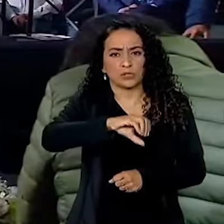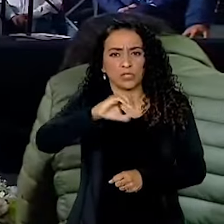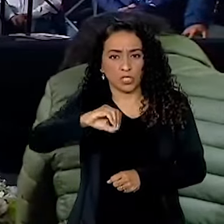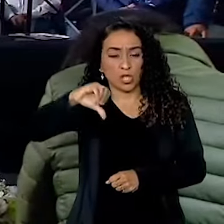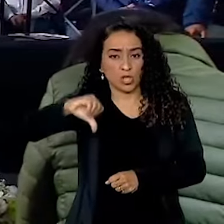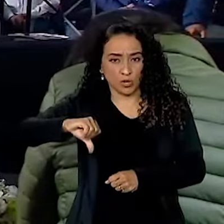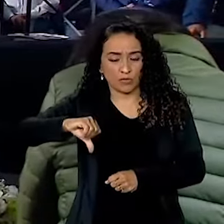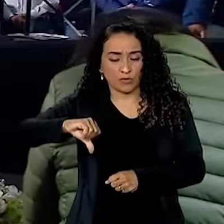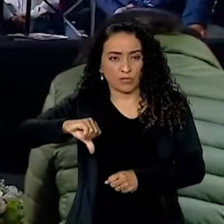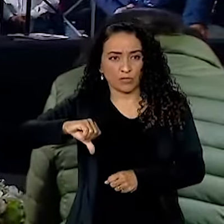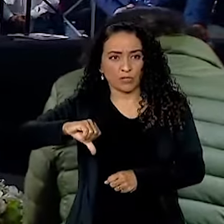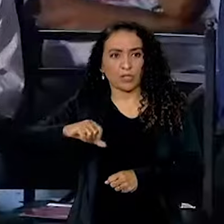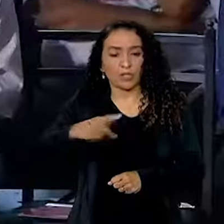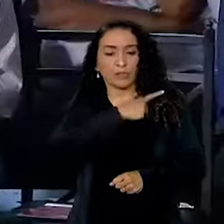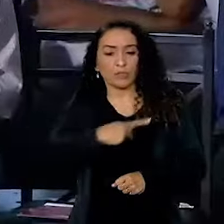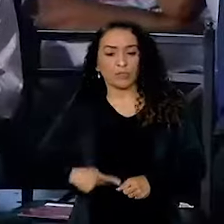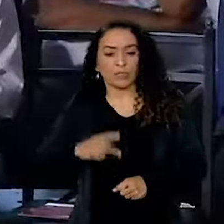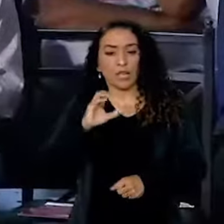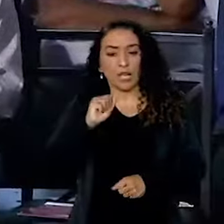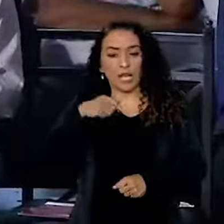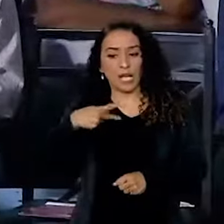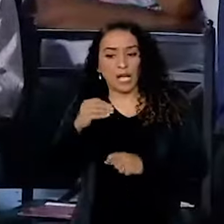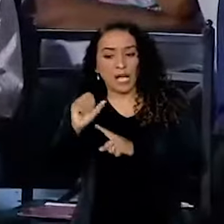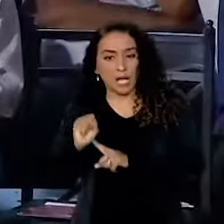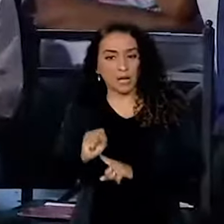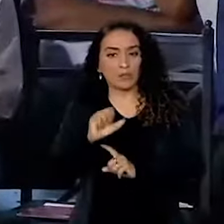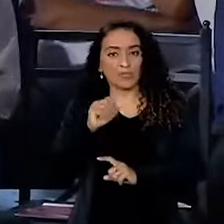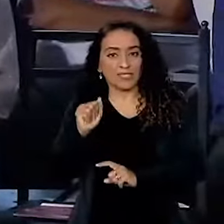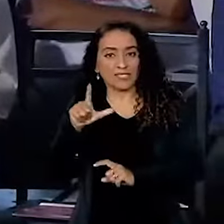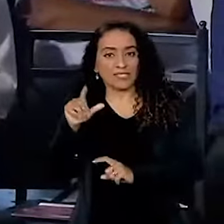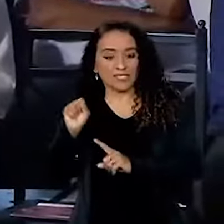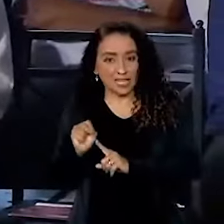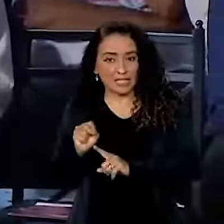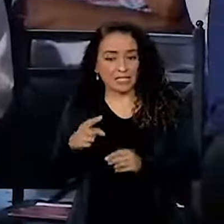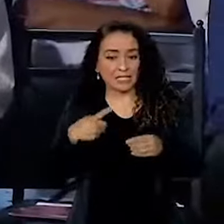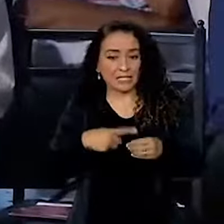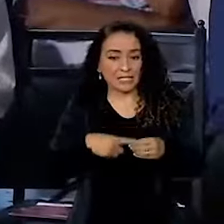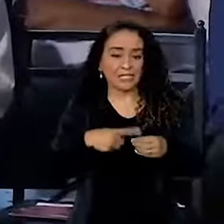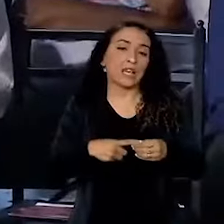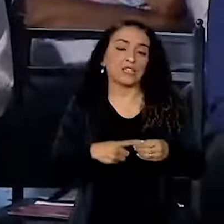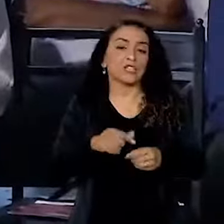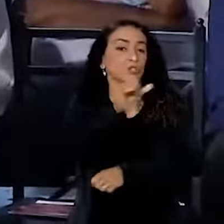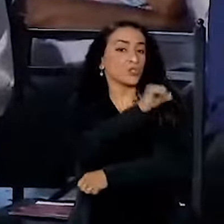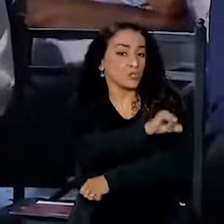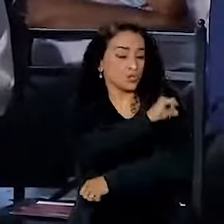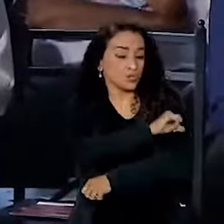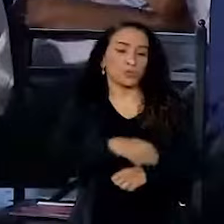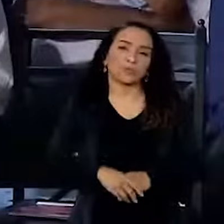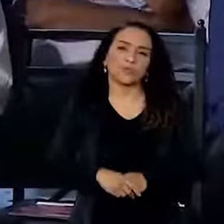1909 pelo presidente Campos Salles, na cidade de Campo de Quataguases, no Rio de Janeiro.